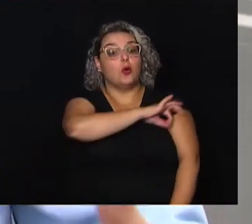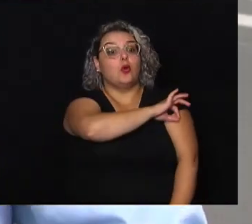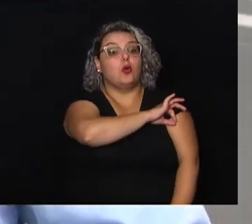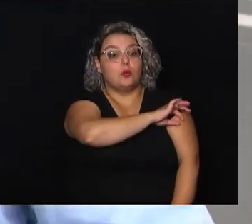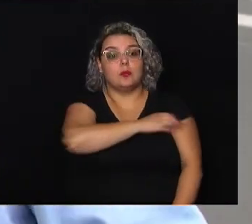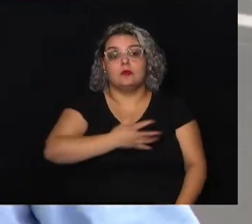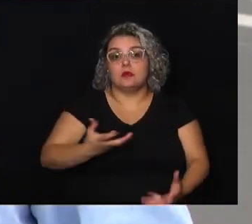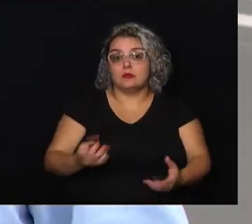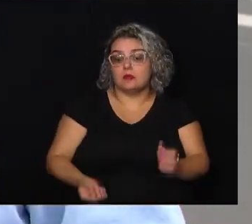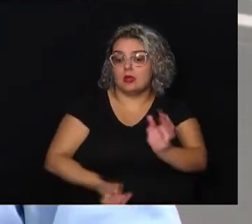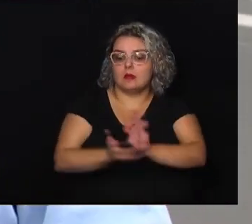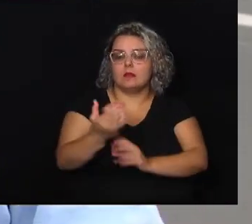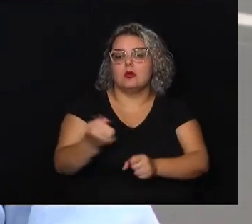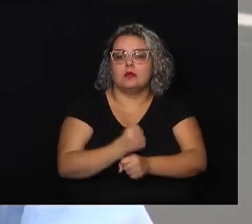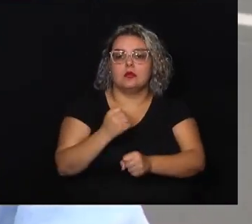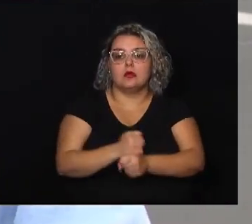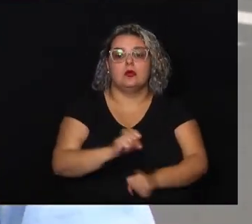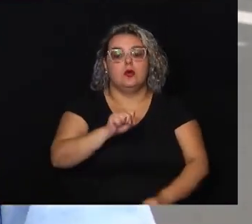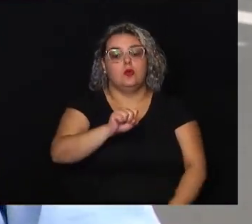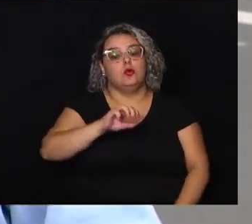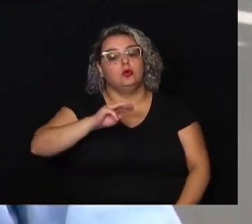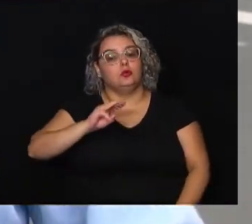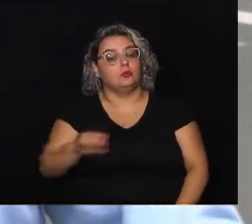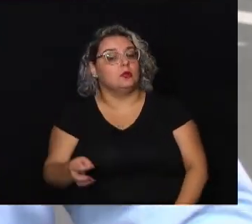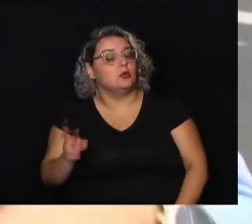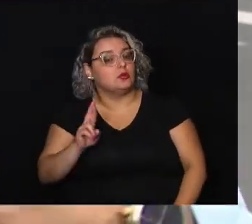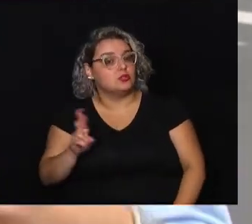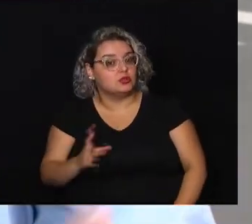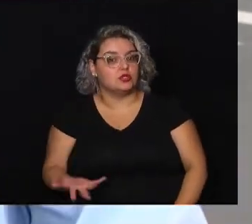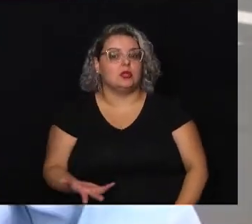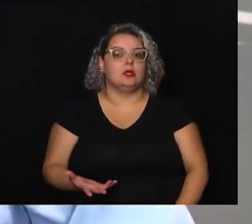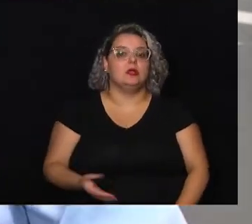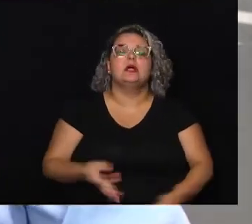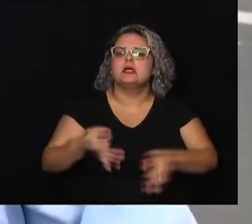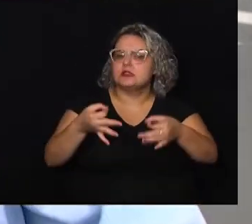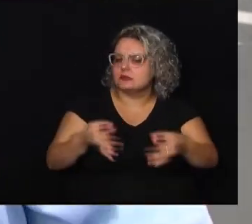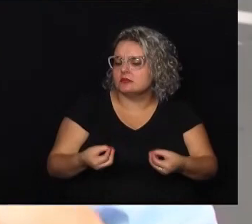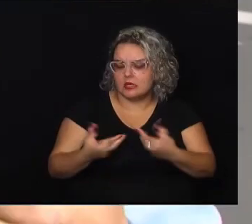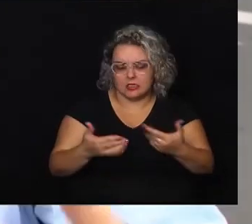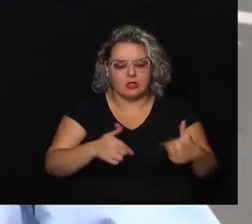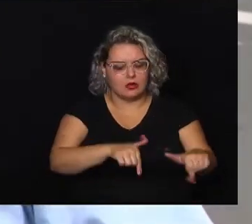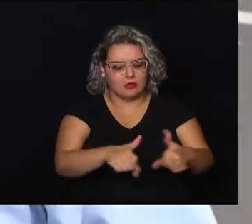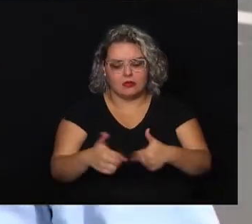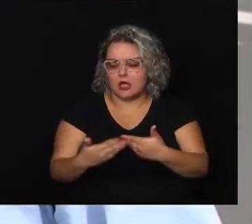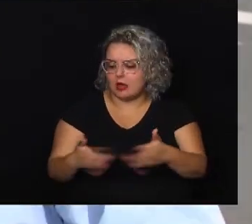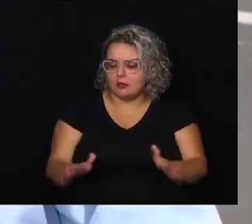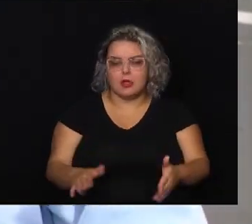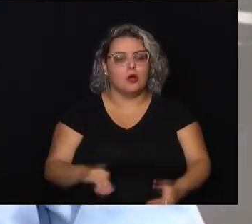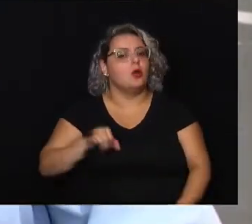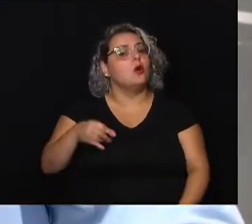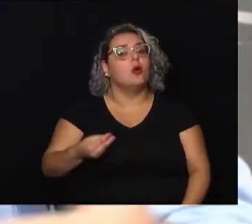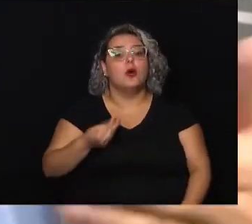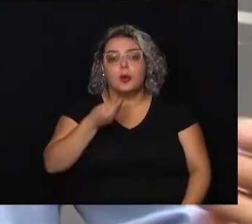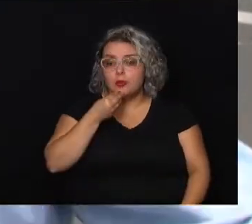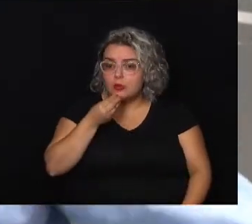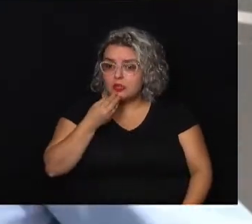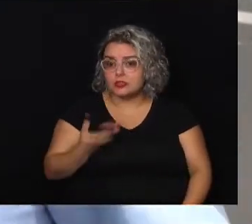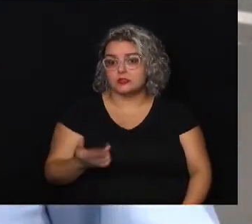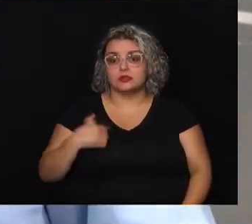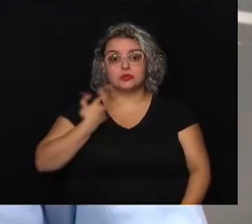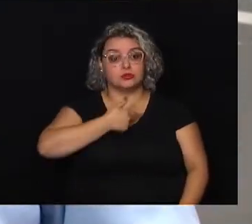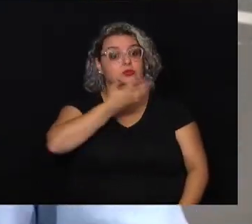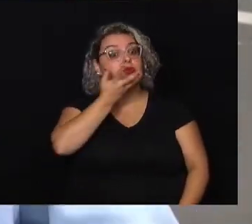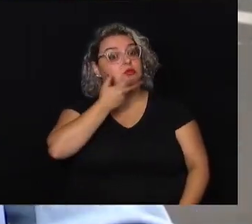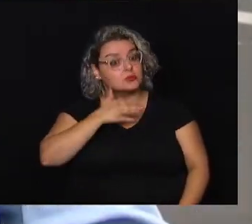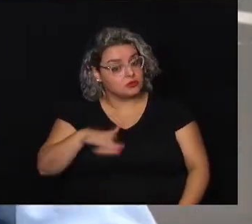uma obra de quase 8 milhões de reais, que com certeza vai dar empregos, oportunidades, e nossas crianças